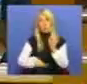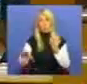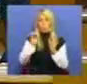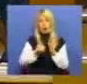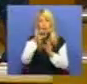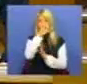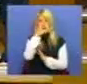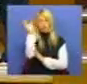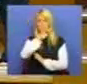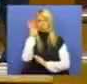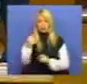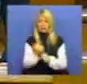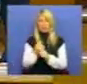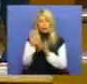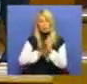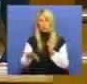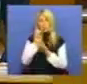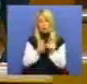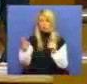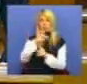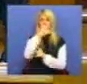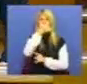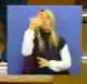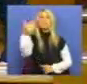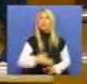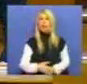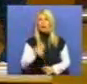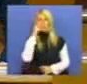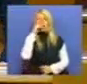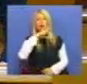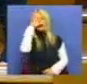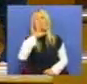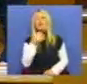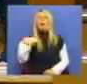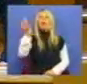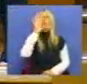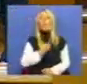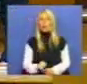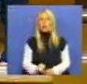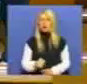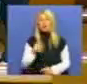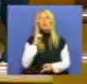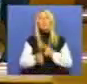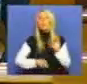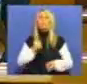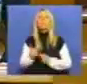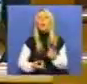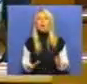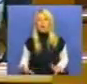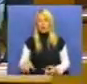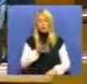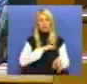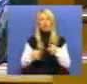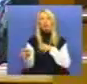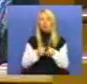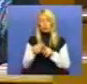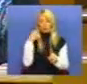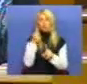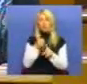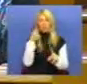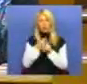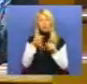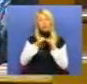trabalho precário que cresceu em 2007. Para quem governa o Partido Socialista e para quê? Senhores deputados, combater